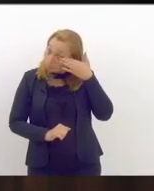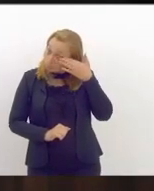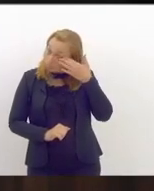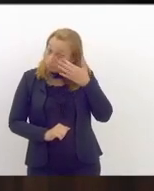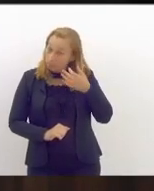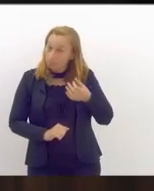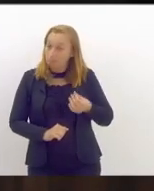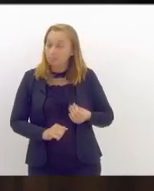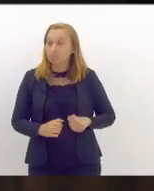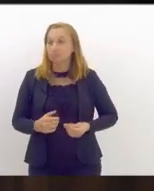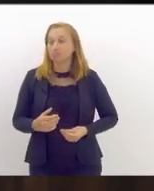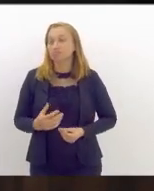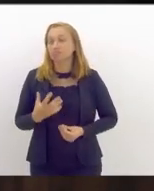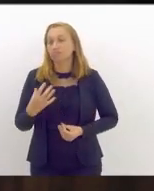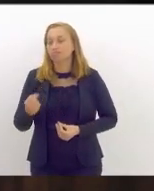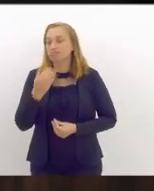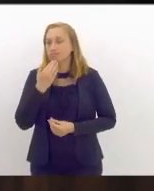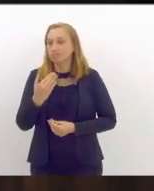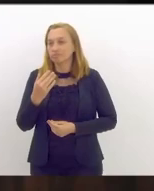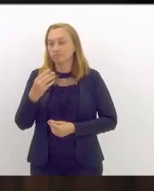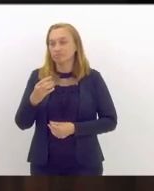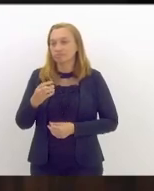vossa excelência